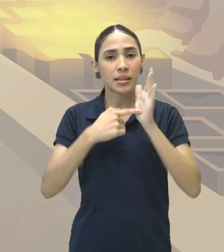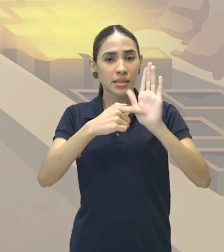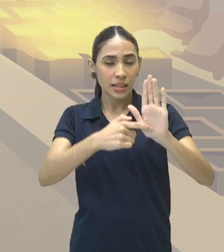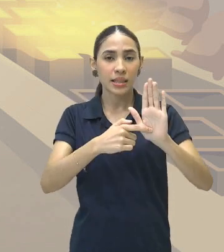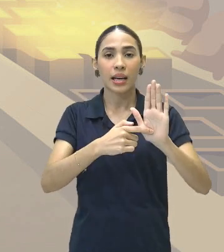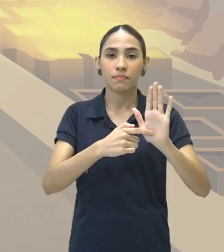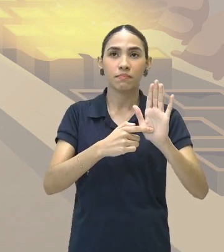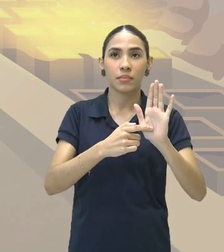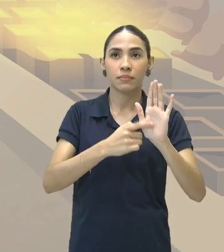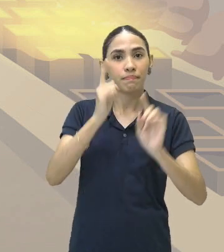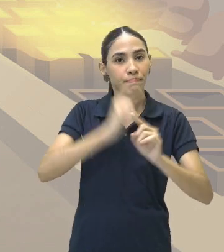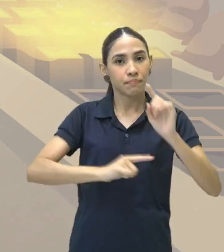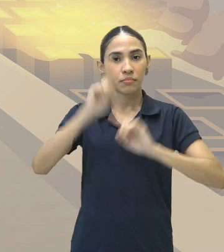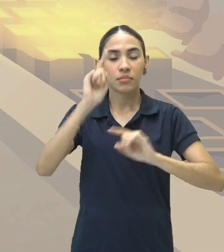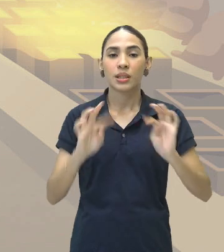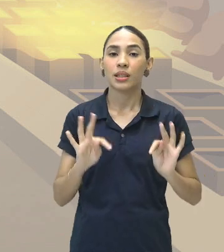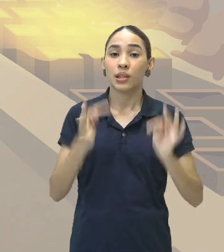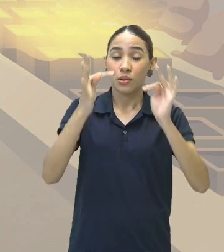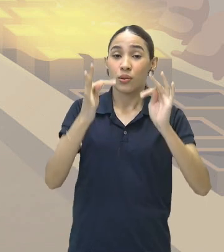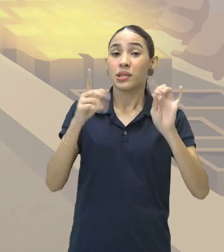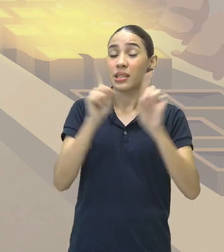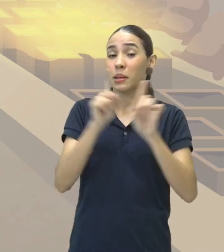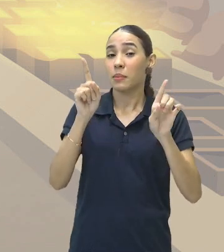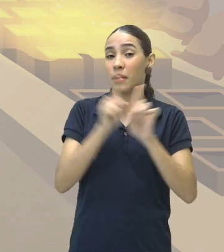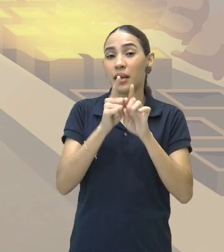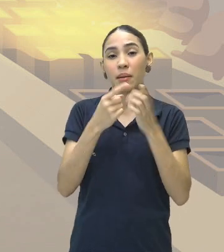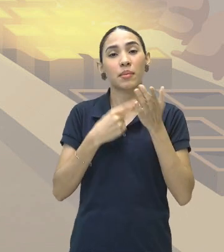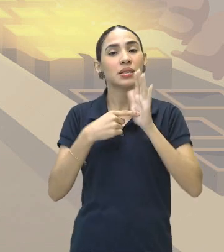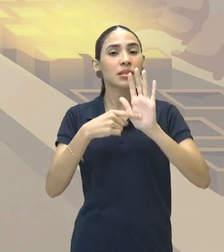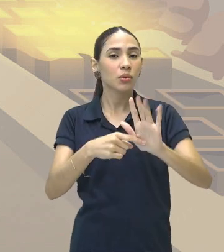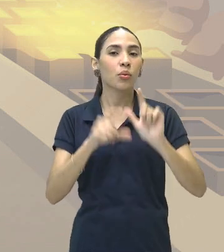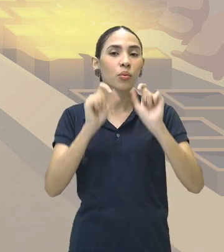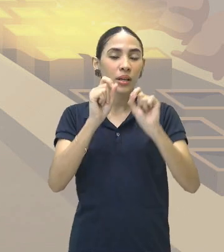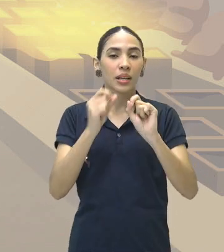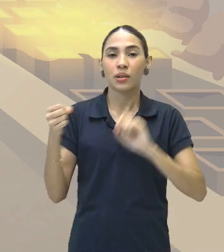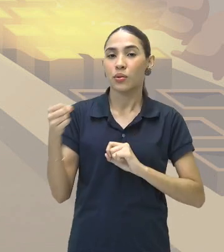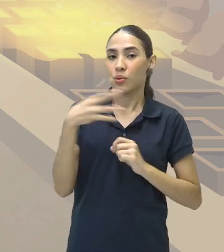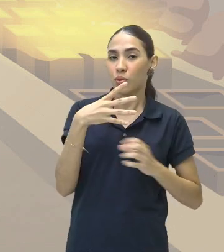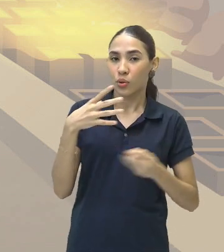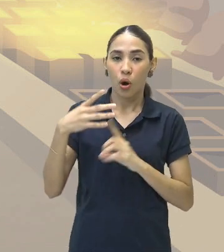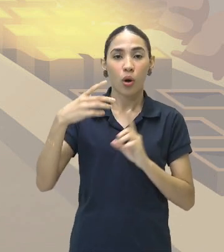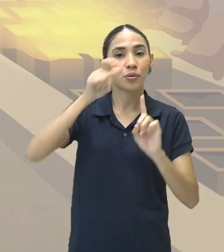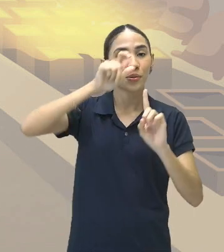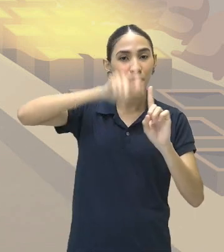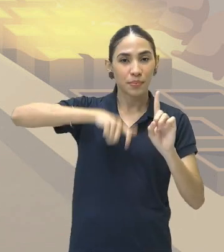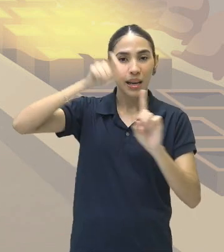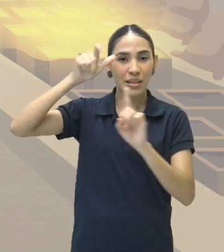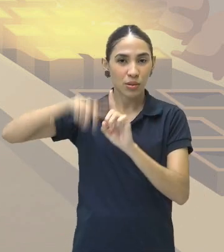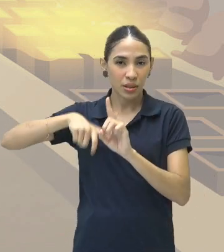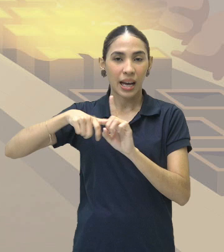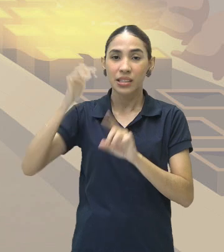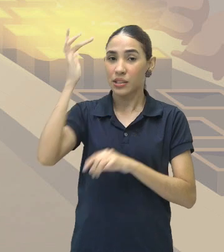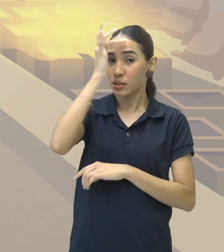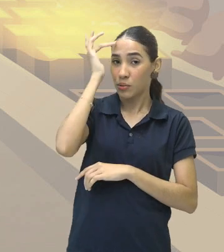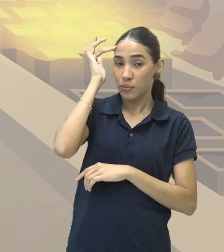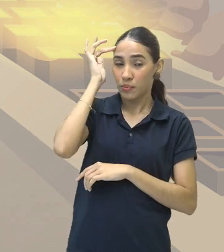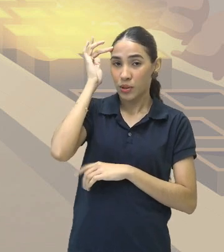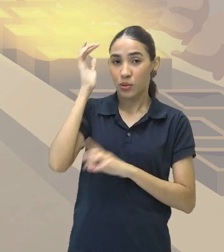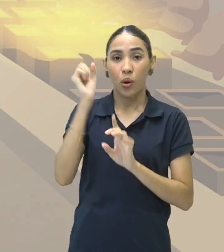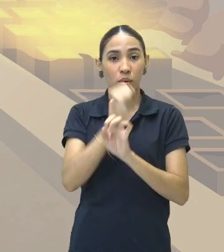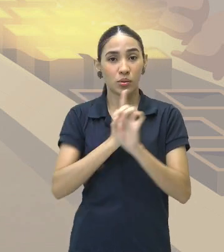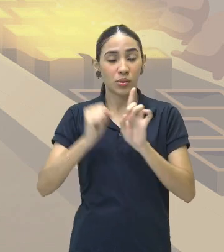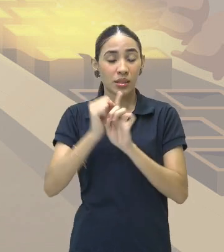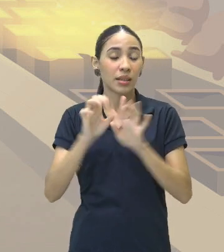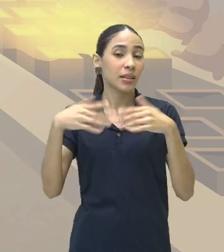inovações tecnológicas, ela também trouxe o surgimento de novos personagens sociais. E aí